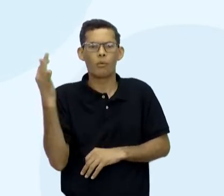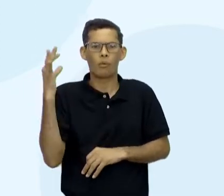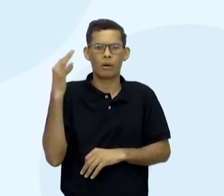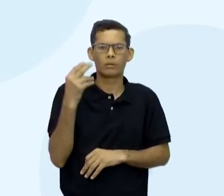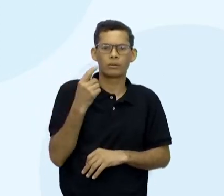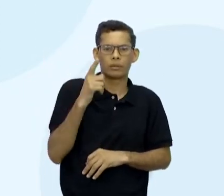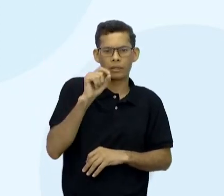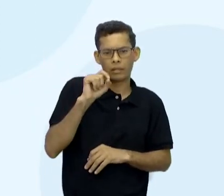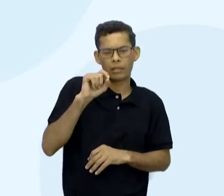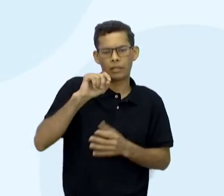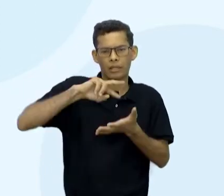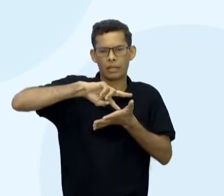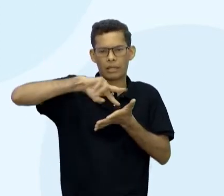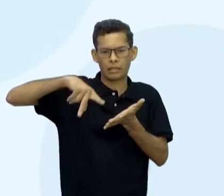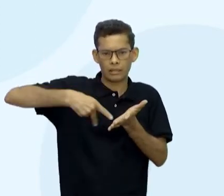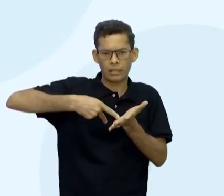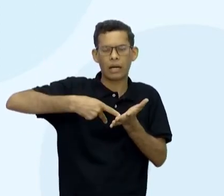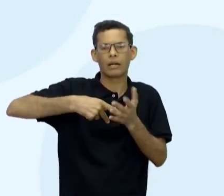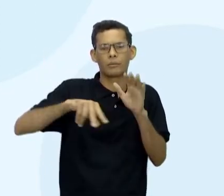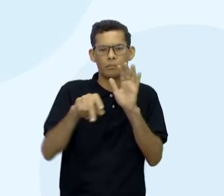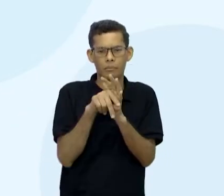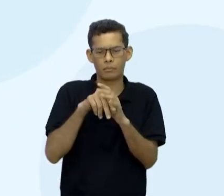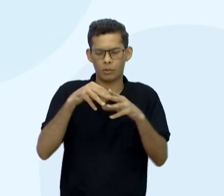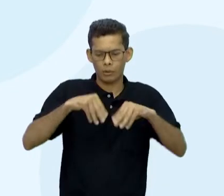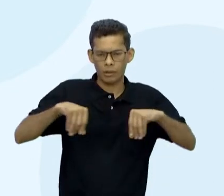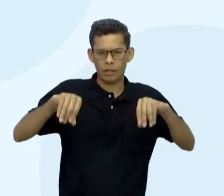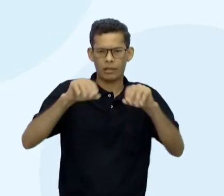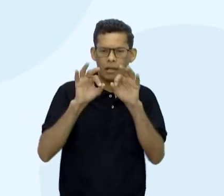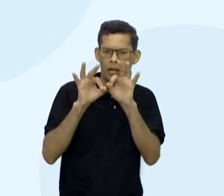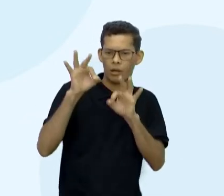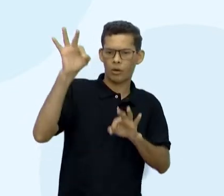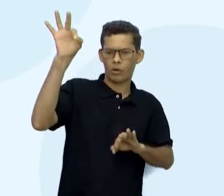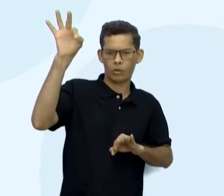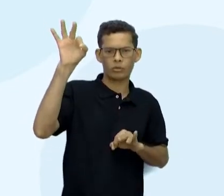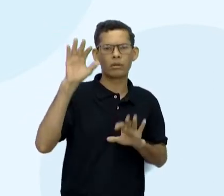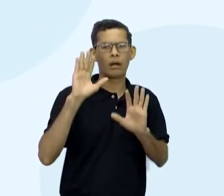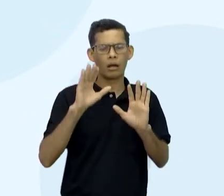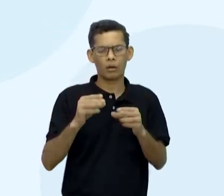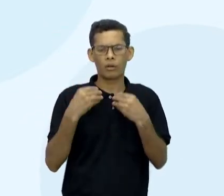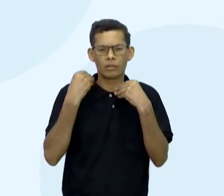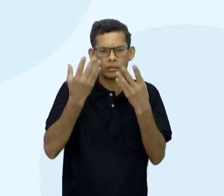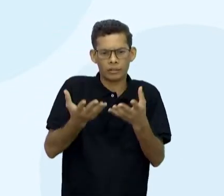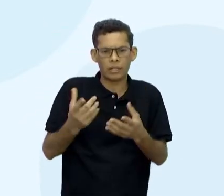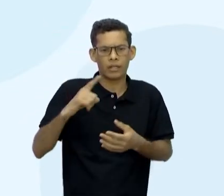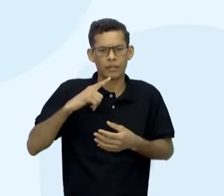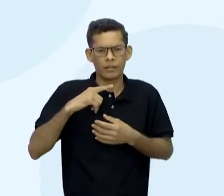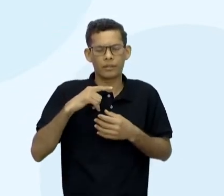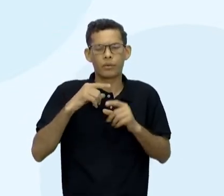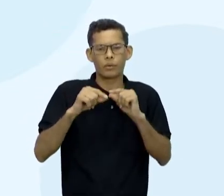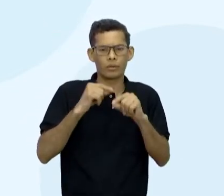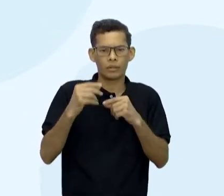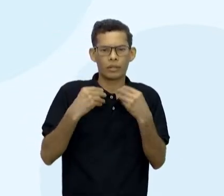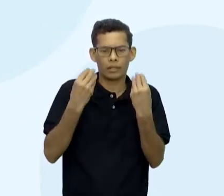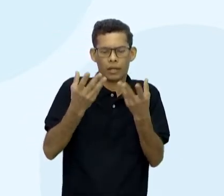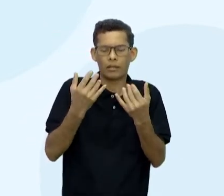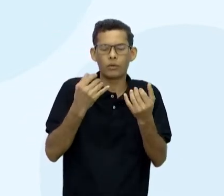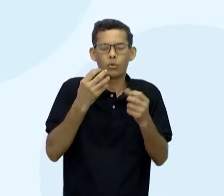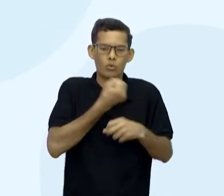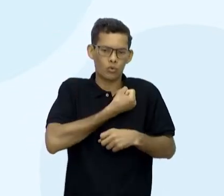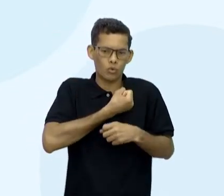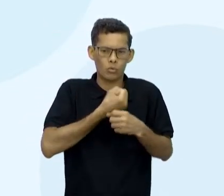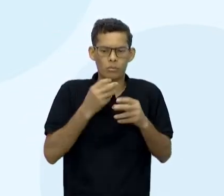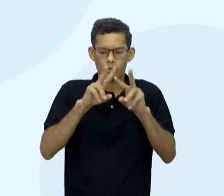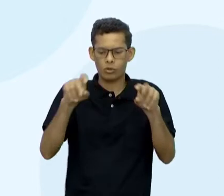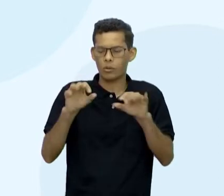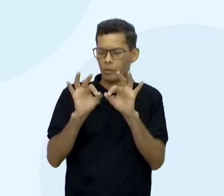Qual será a força da atração gravitacional entre o asteroide e a Terra? Dada a massa da Terra, o raio da Terra e o gzão